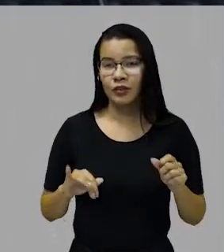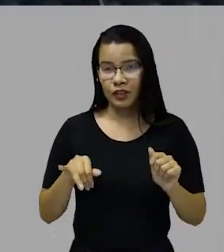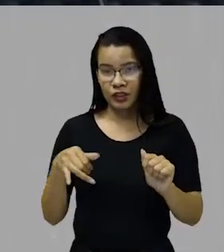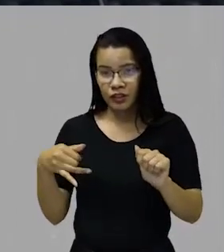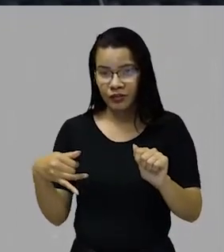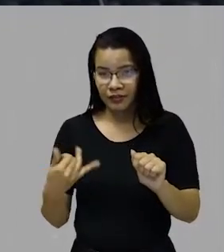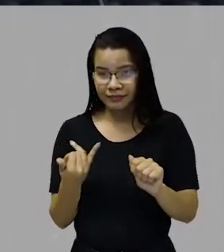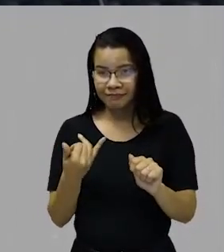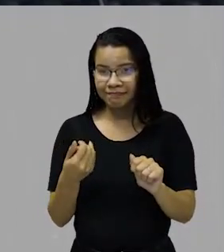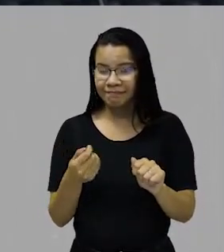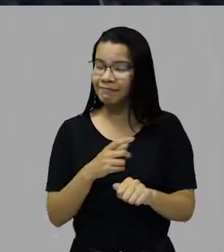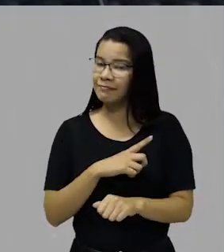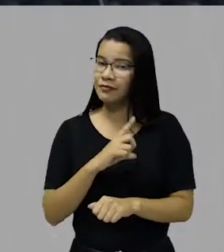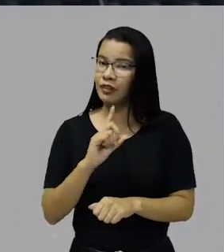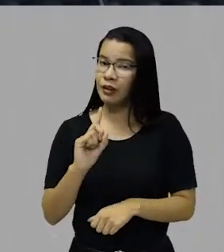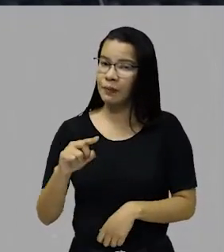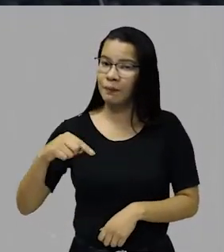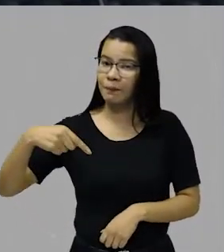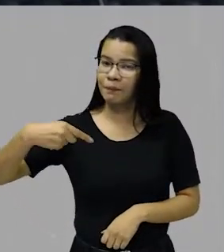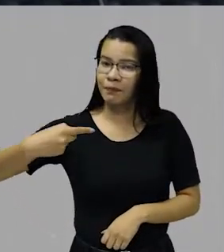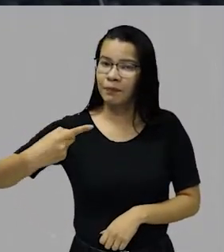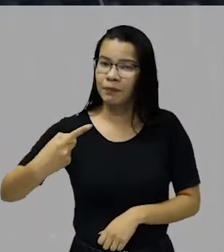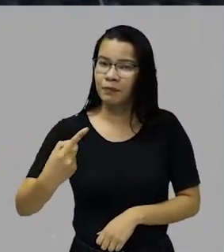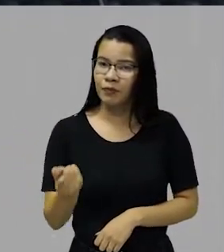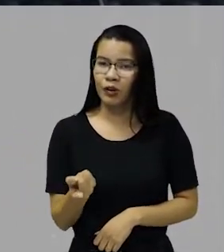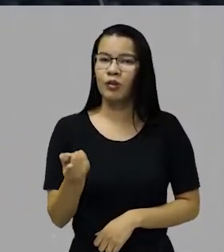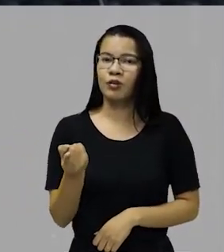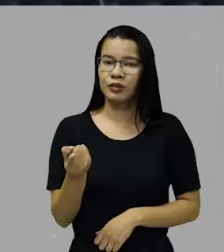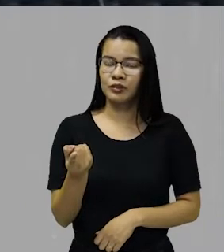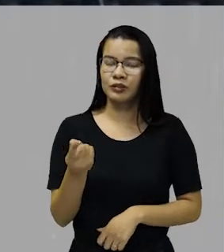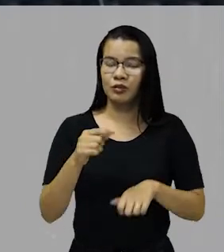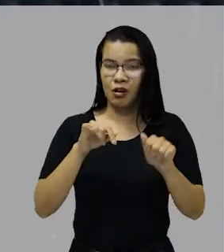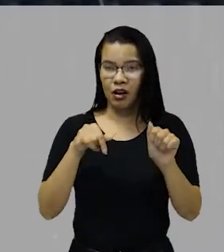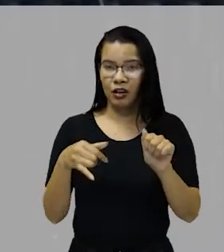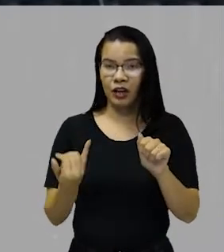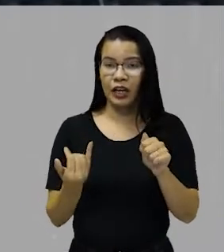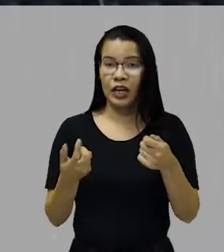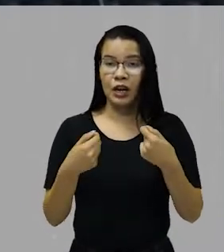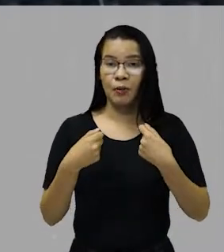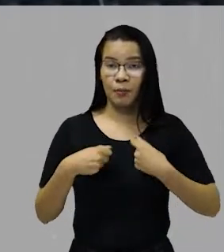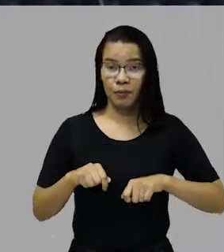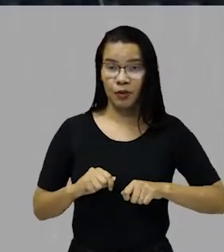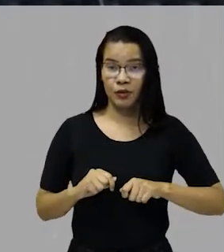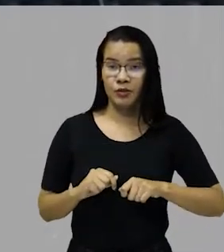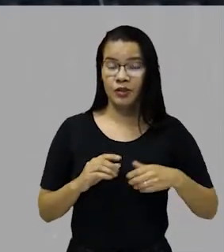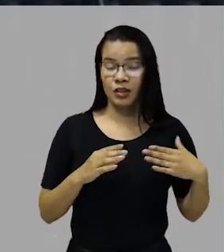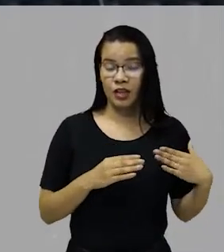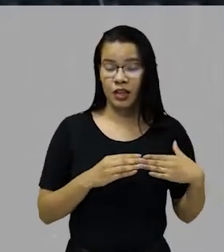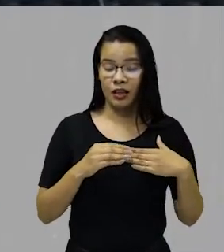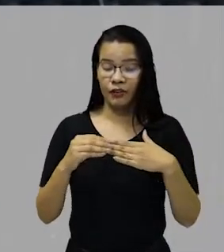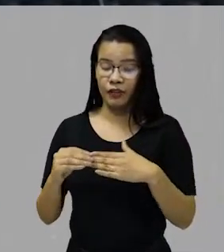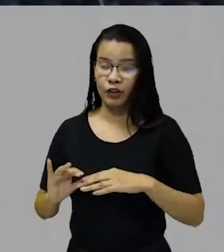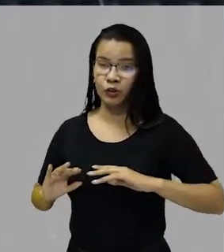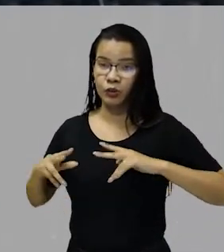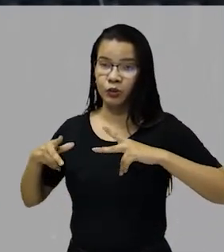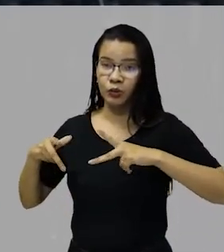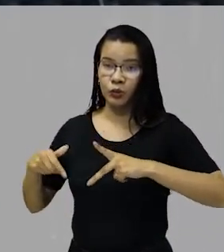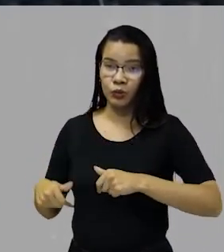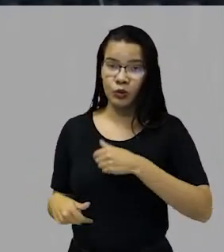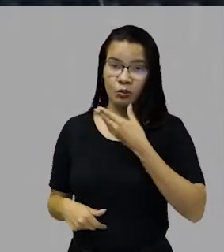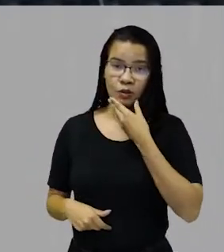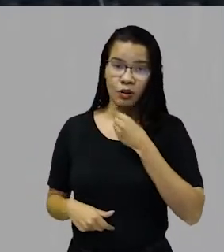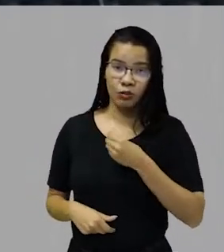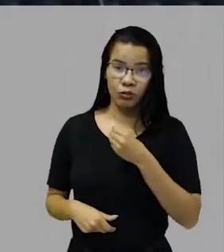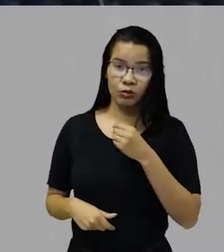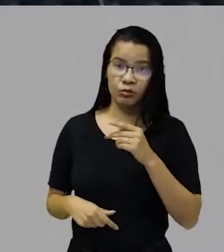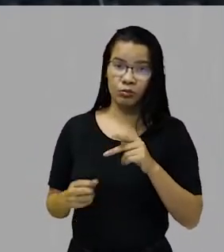adjetivo tiver posposto, ou seja, depois desses adjetivos, eu posso levar tudo para o masculino